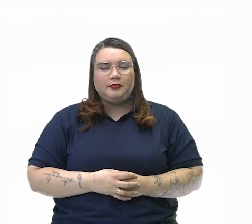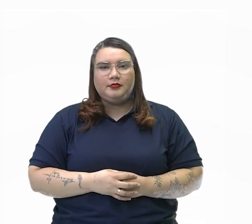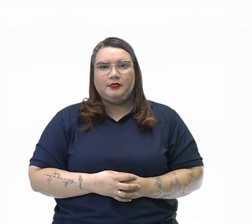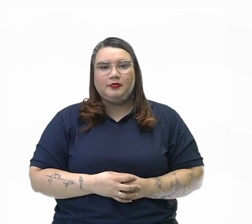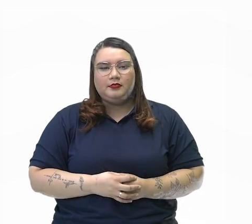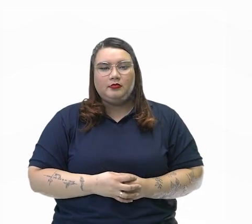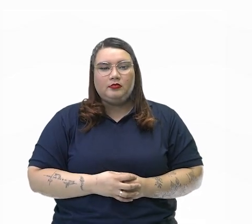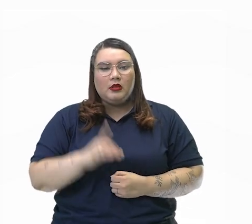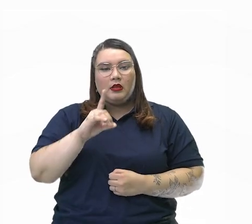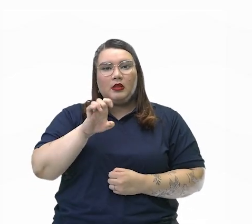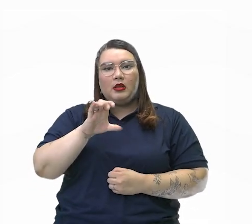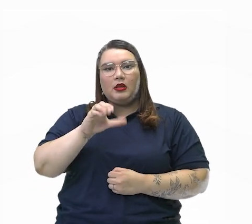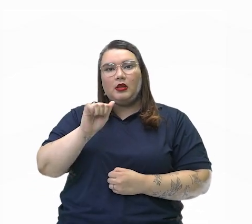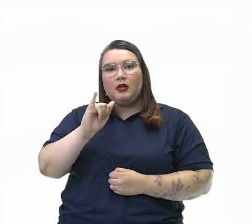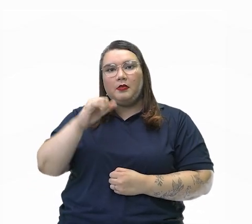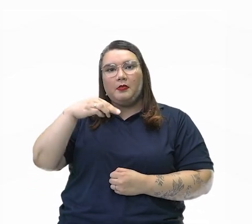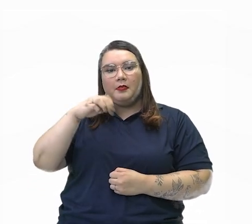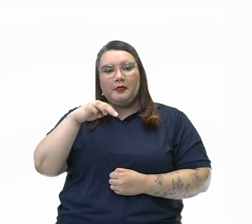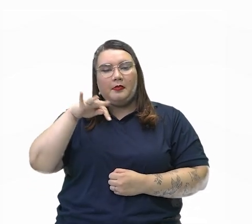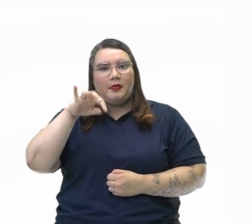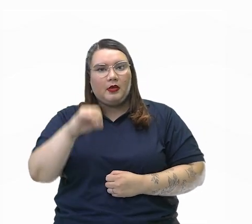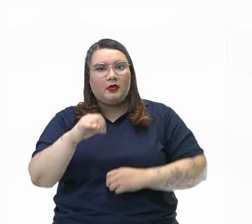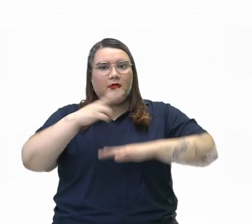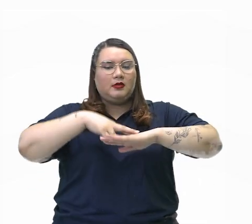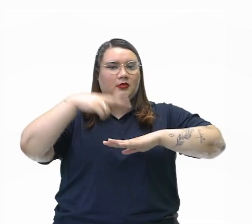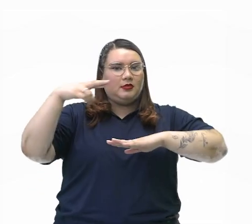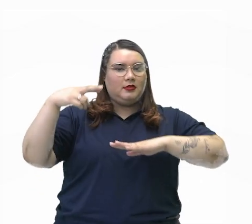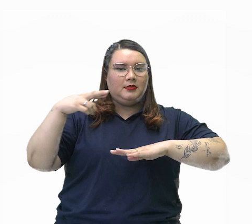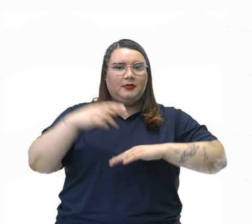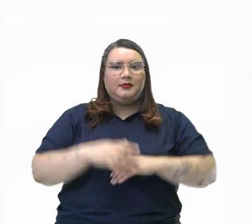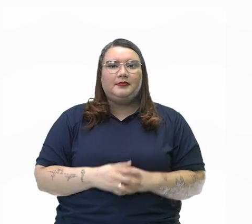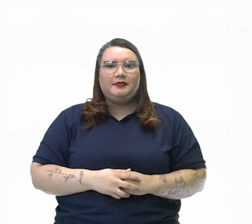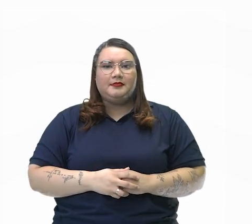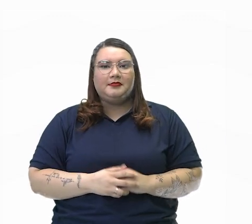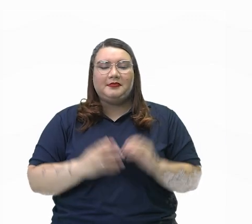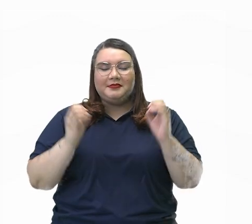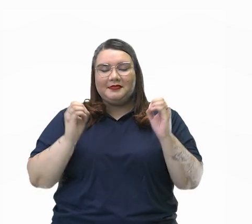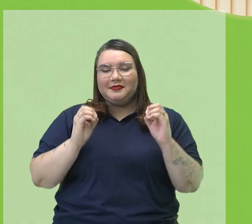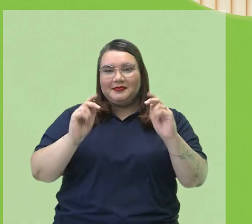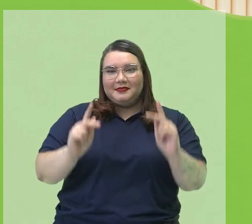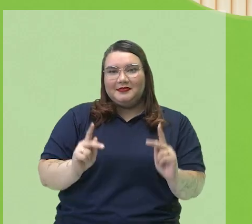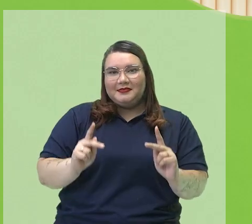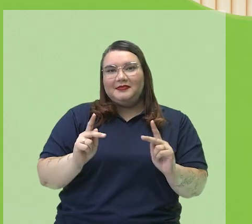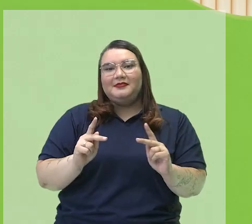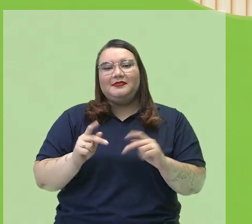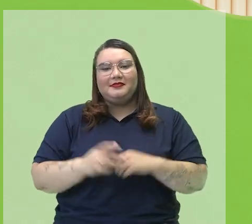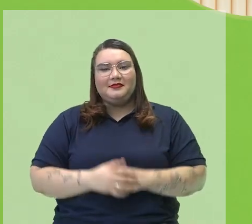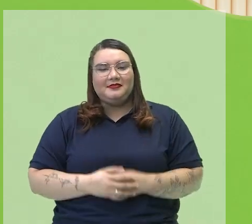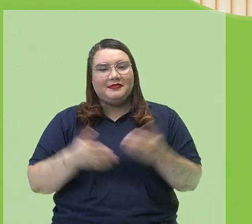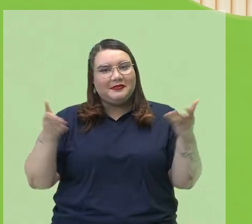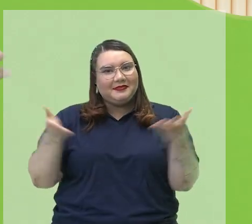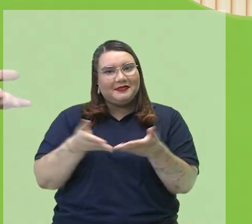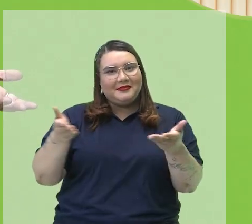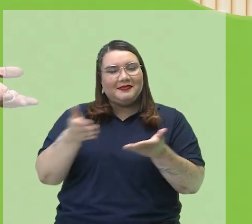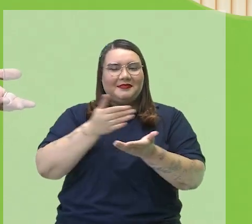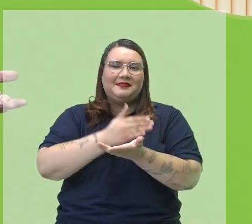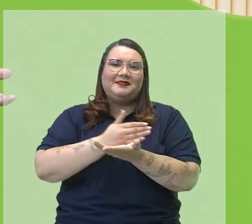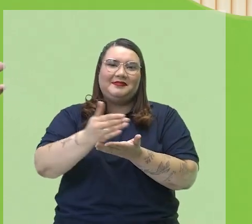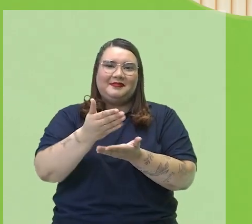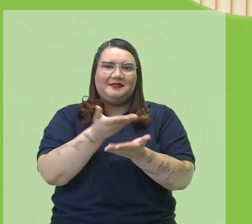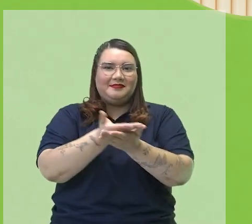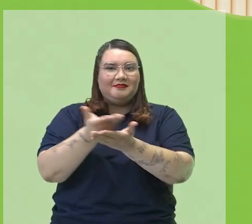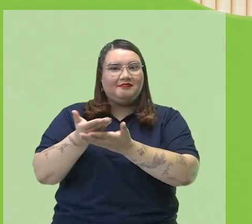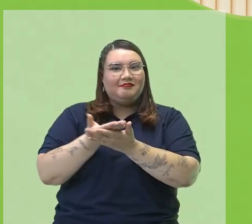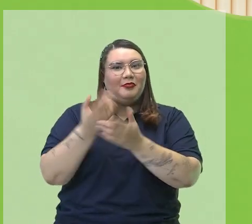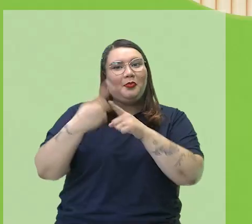nucleares, detalhamento, decaimento radioativo. Muito bem, pessoal, e agora sim,